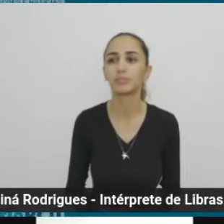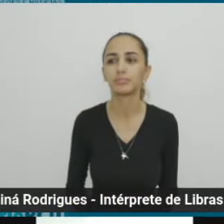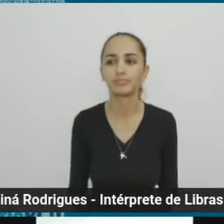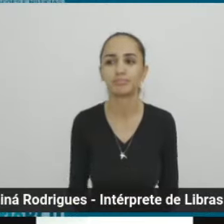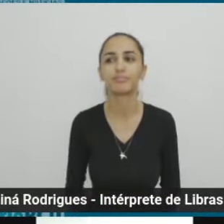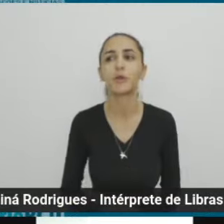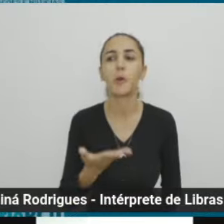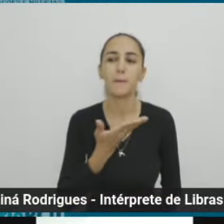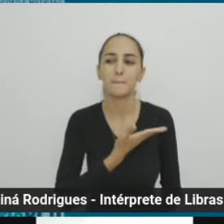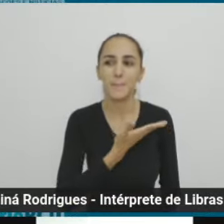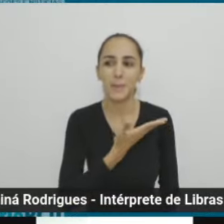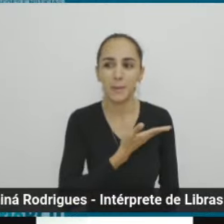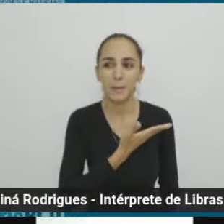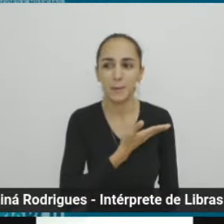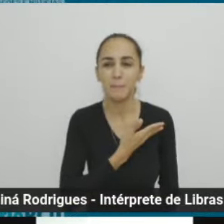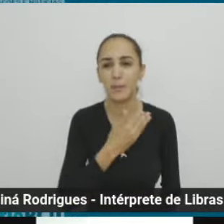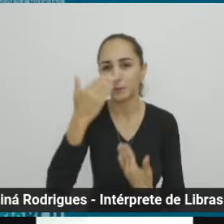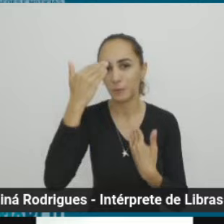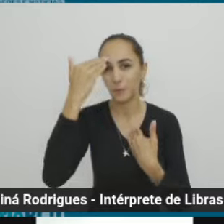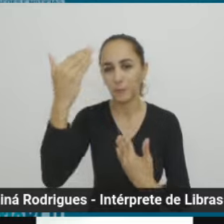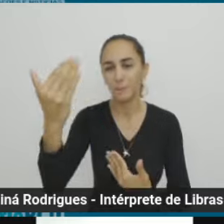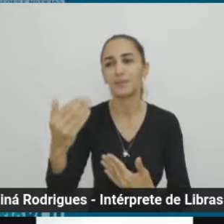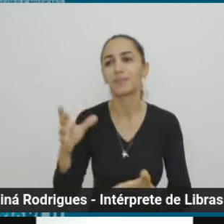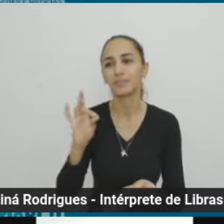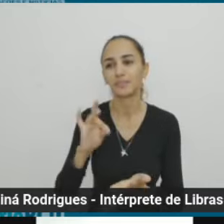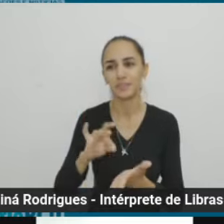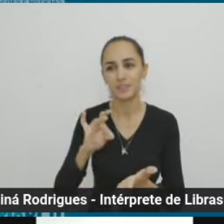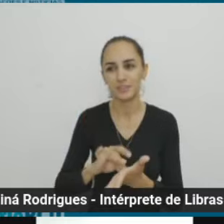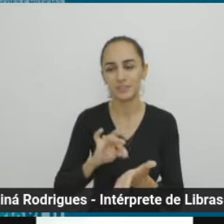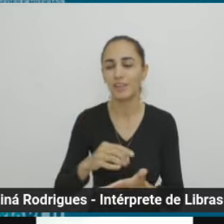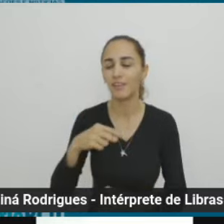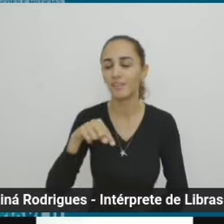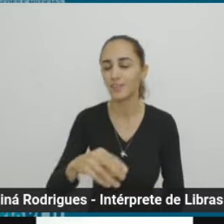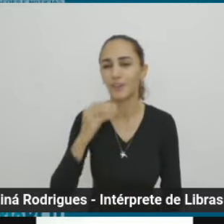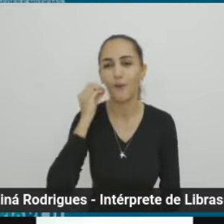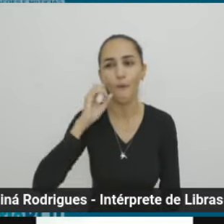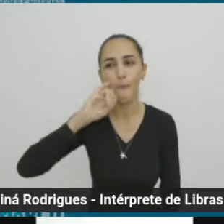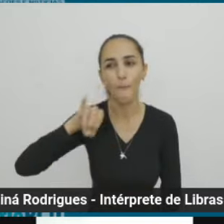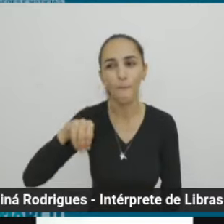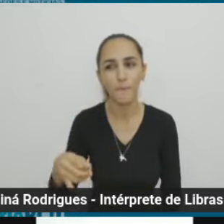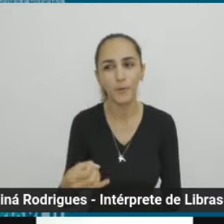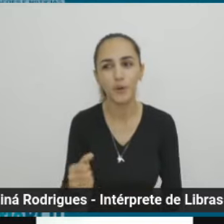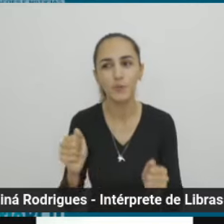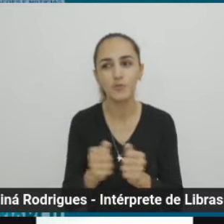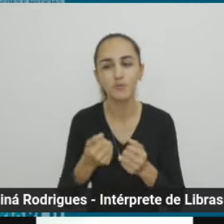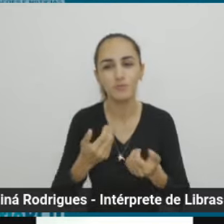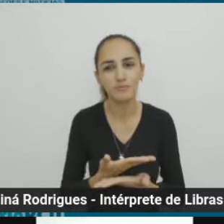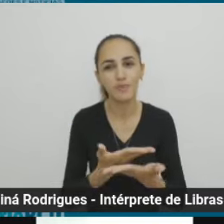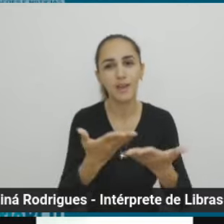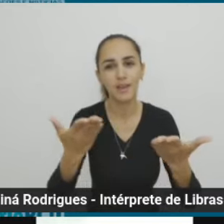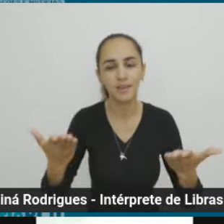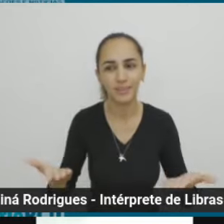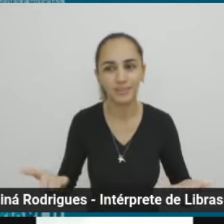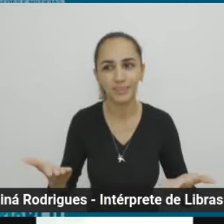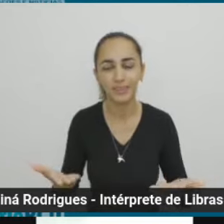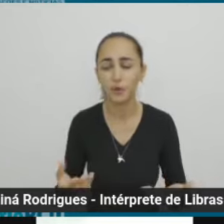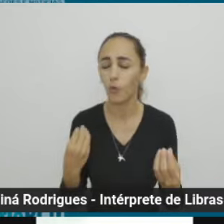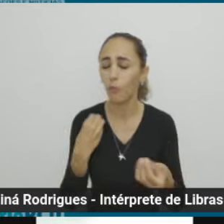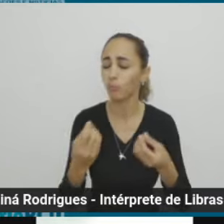muito obrigada, de verdade, pelo espaço, pela oportunidade de estar falando como está sendo